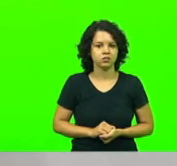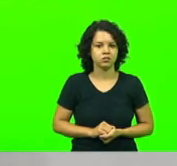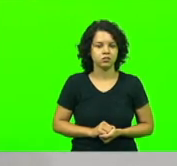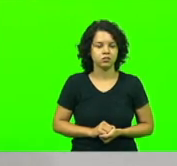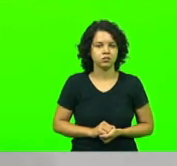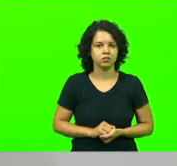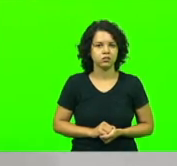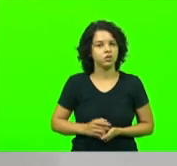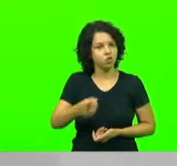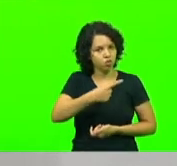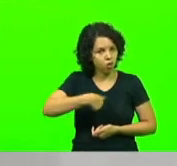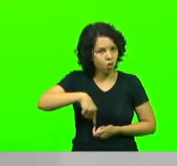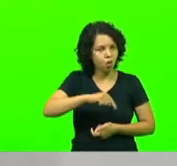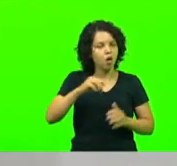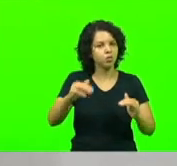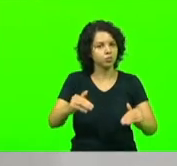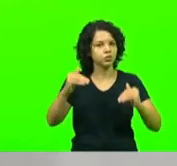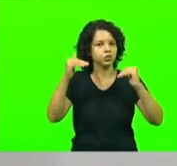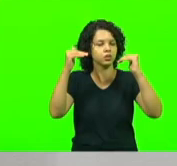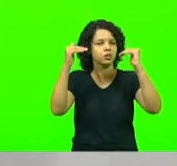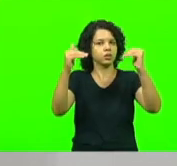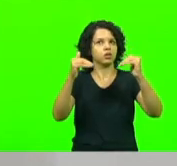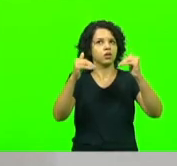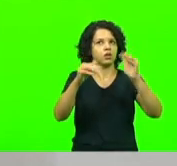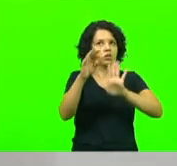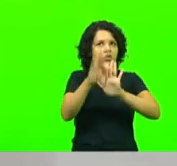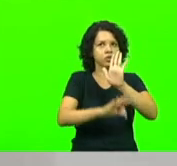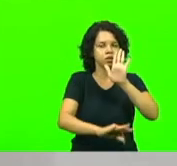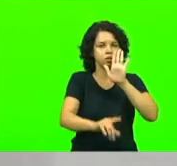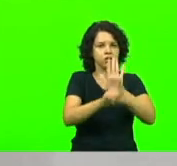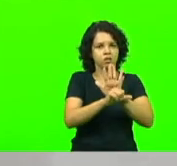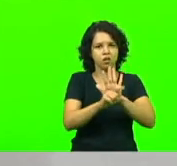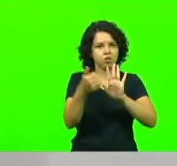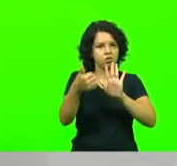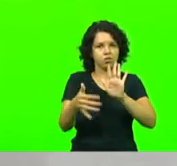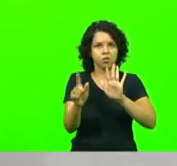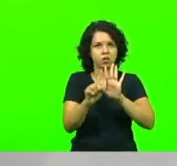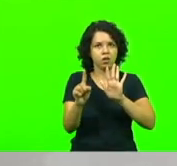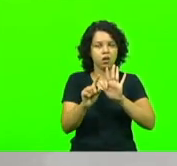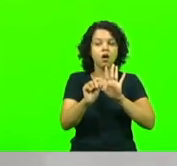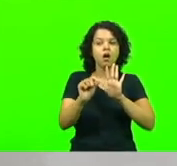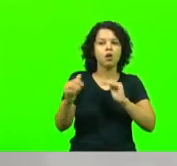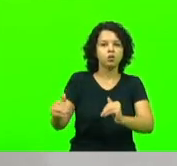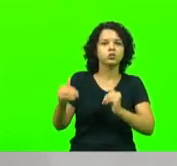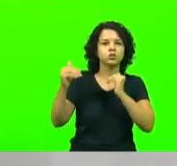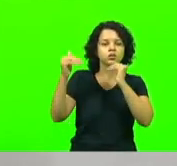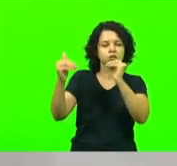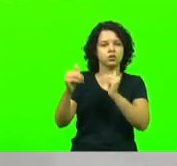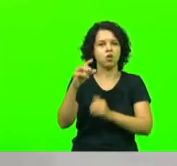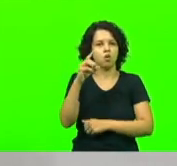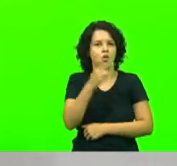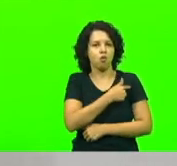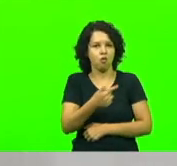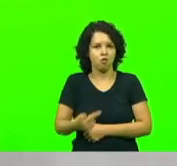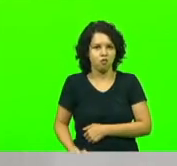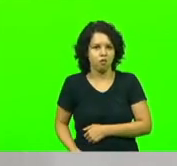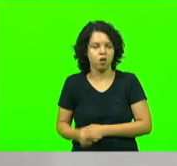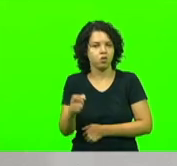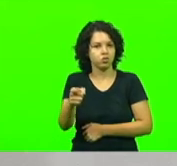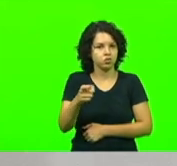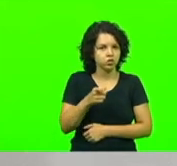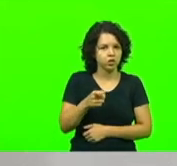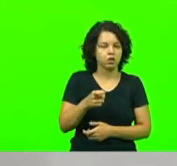Então, nós somos autoridades, e no texto da lei não diz que tipo de autoridade, não diz se é governo executivo, se é STF, não diz, só